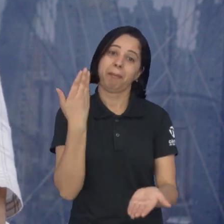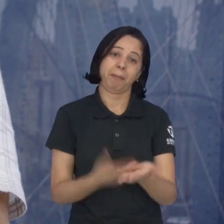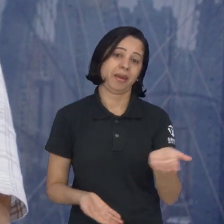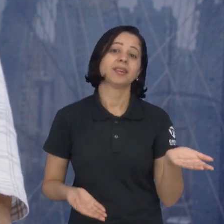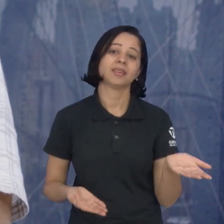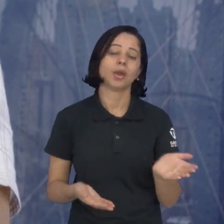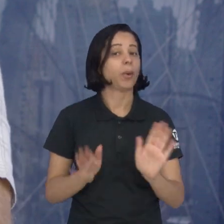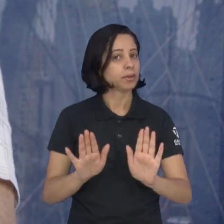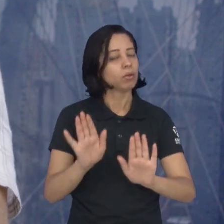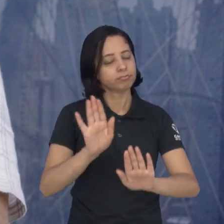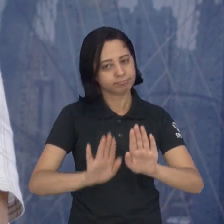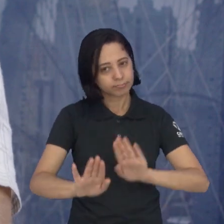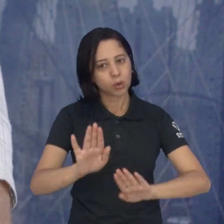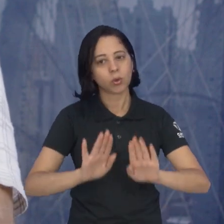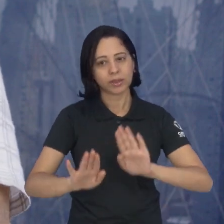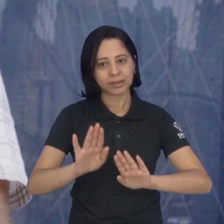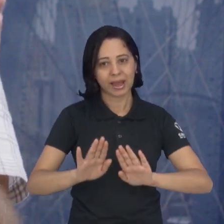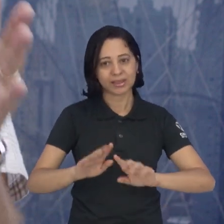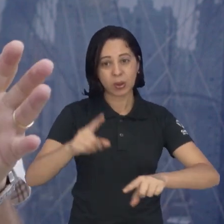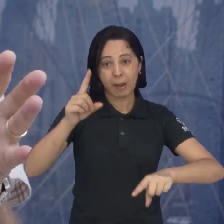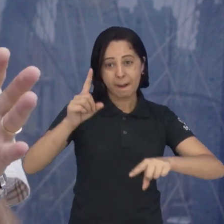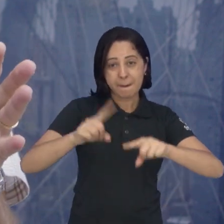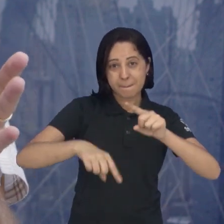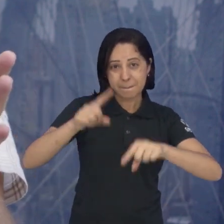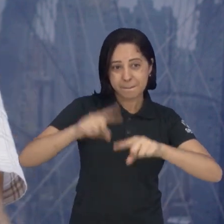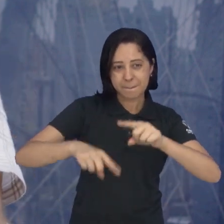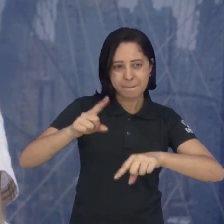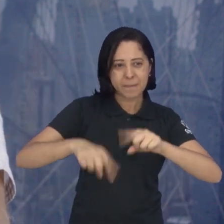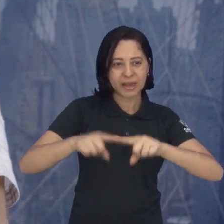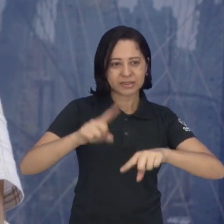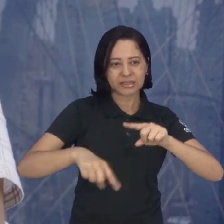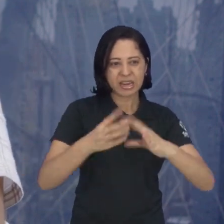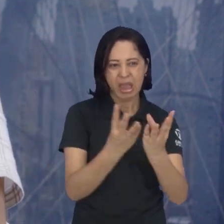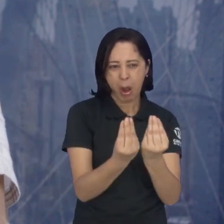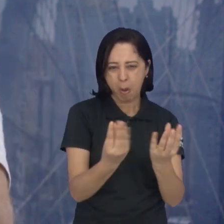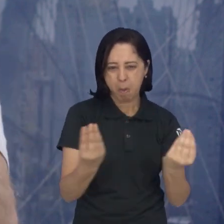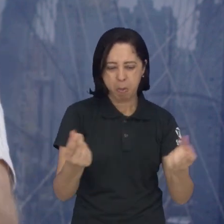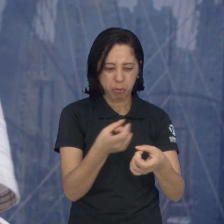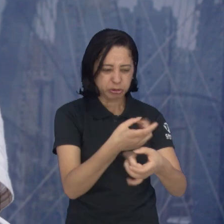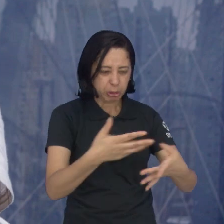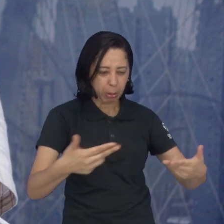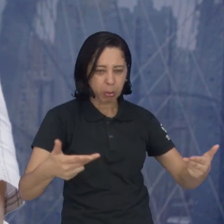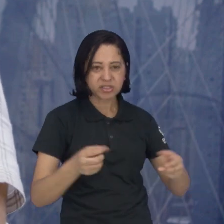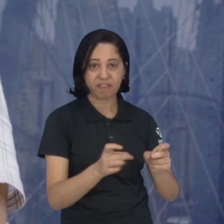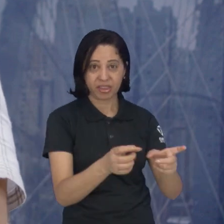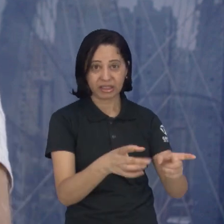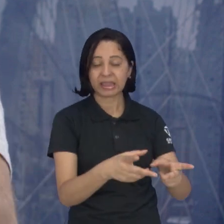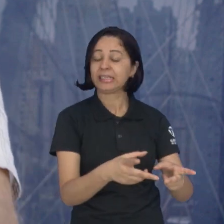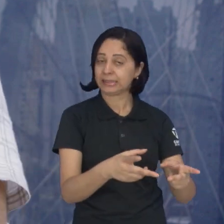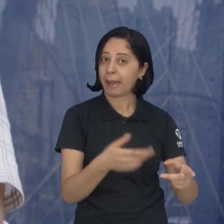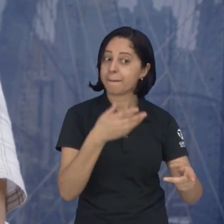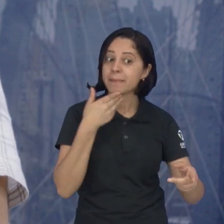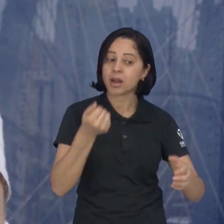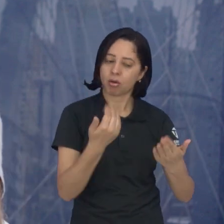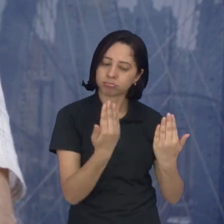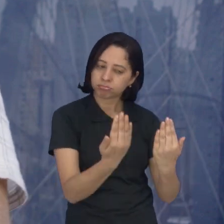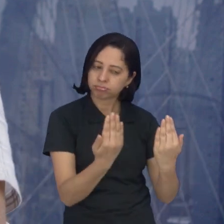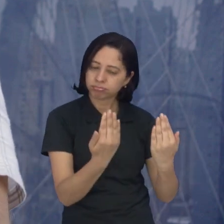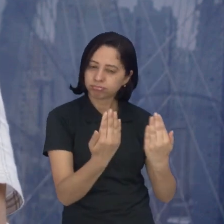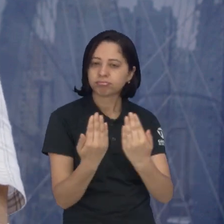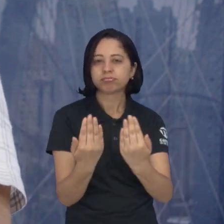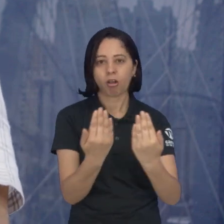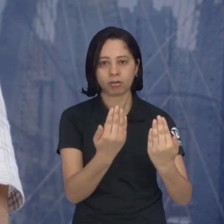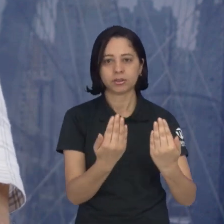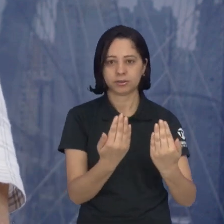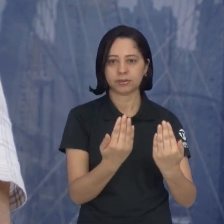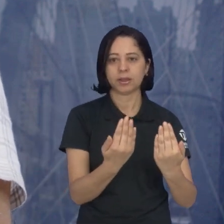muito cuidado. Produtos manufaturados, sim, comércio eletrônico. E a gente tem dor de cabeça nesse ponto, né? Produtos assim que você